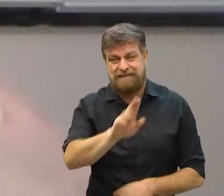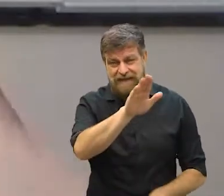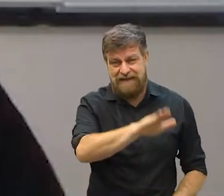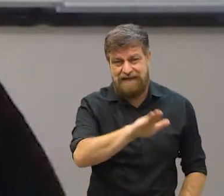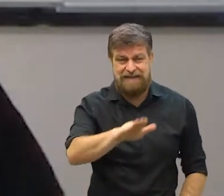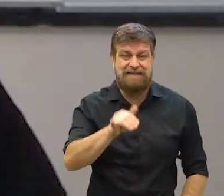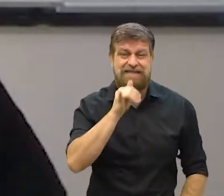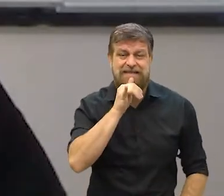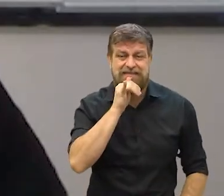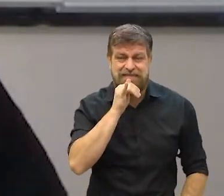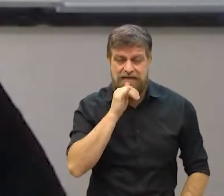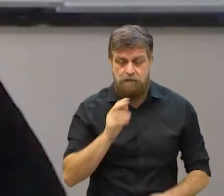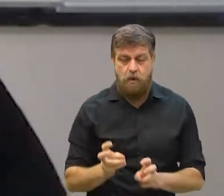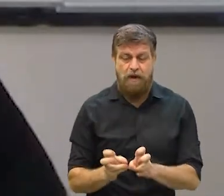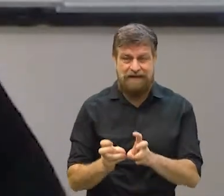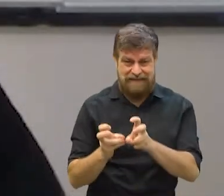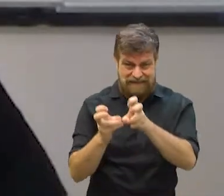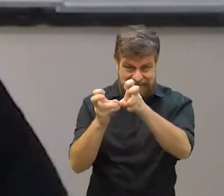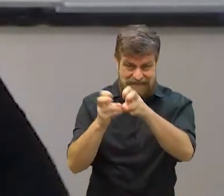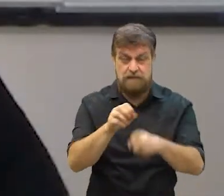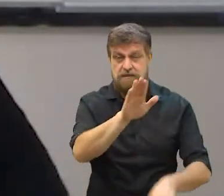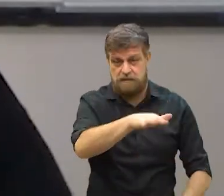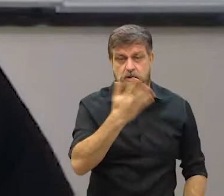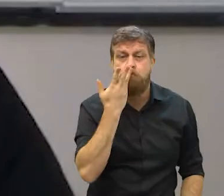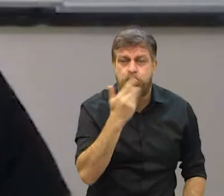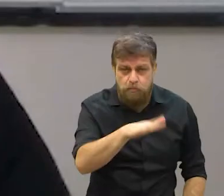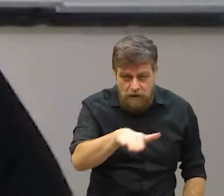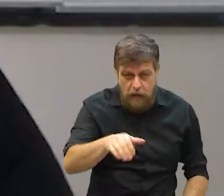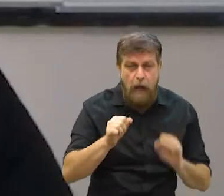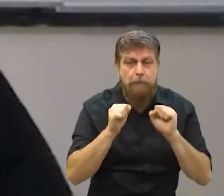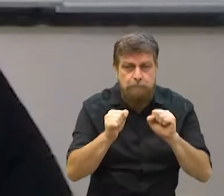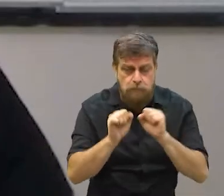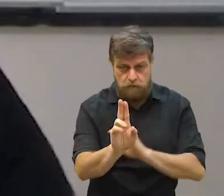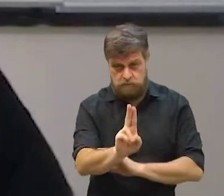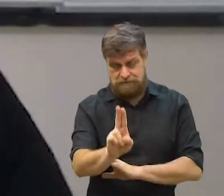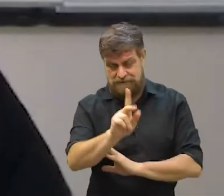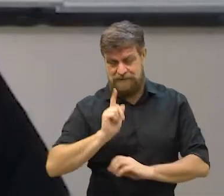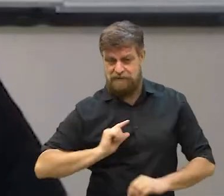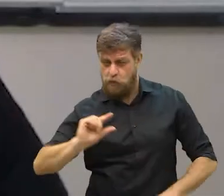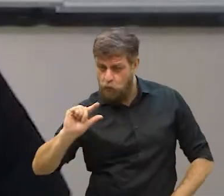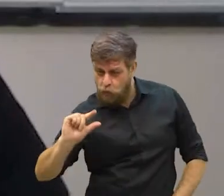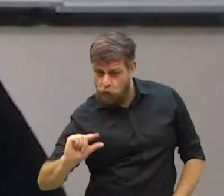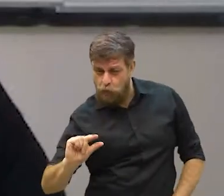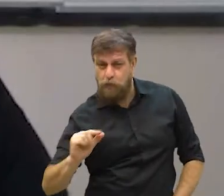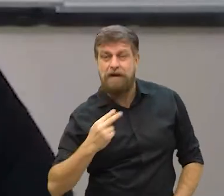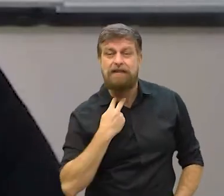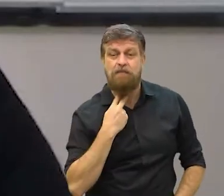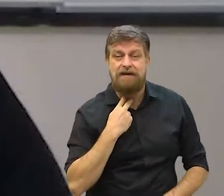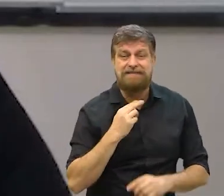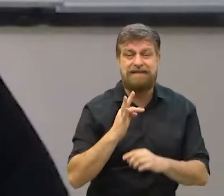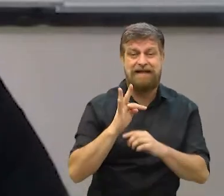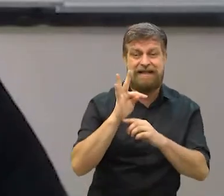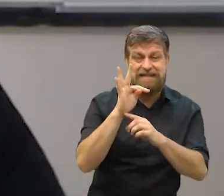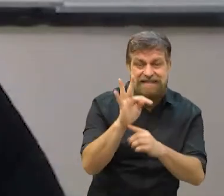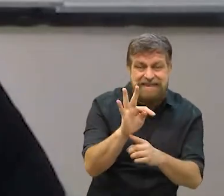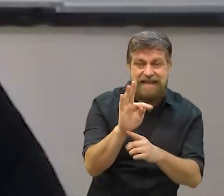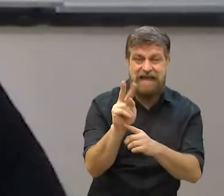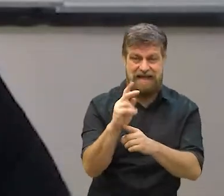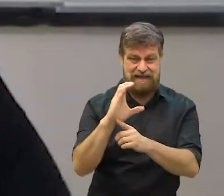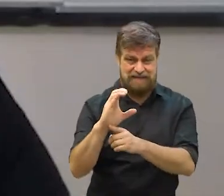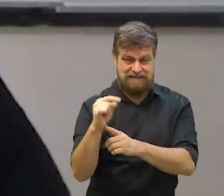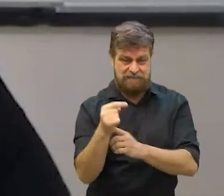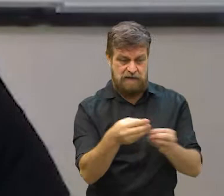em cânceres oncológicos infantis, uma composição que não contenha THC, porque nós não vamos